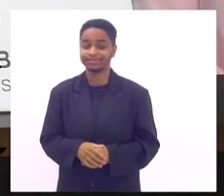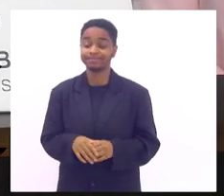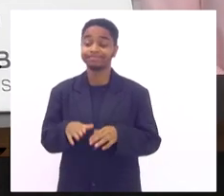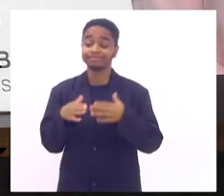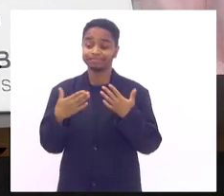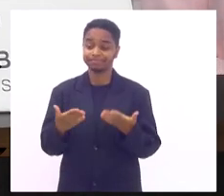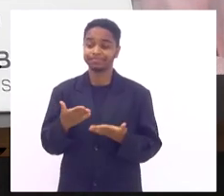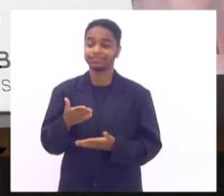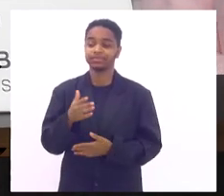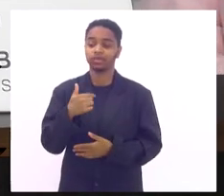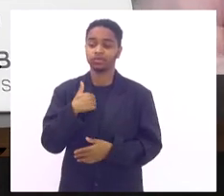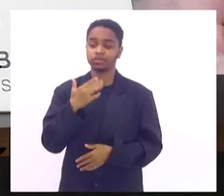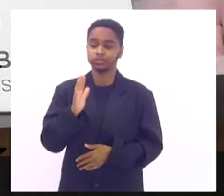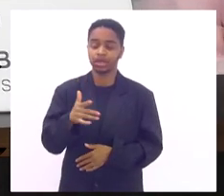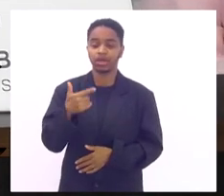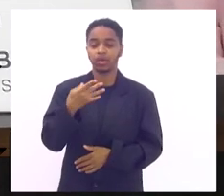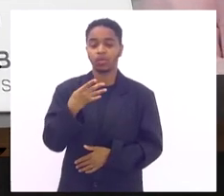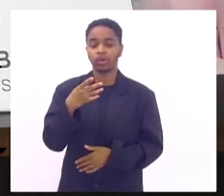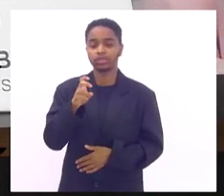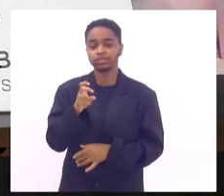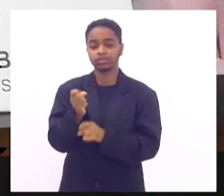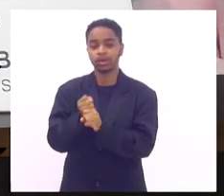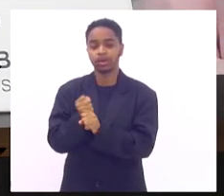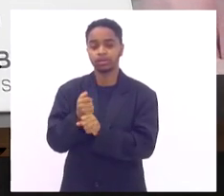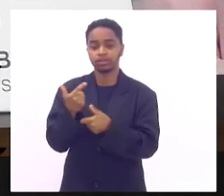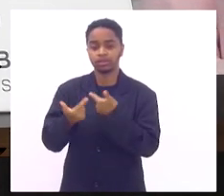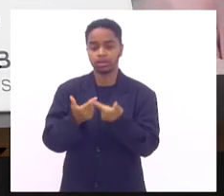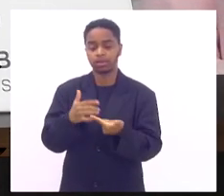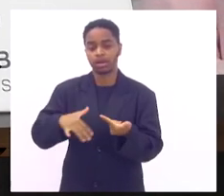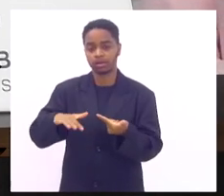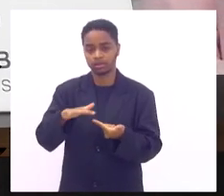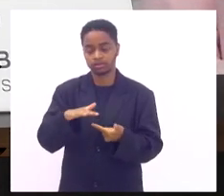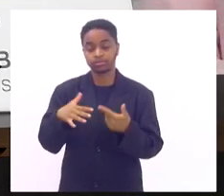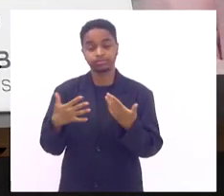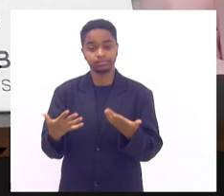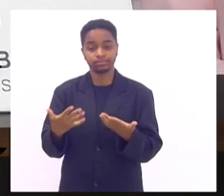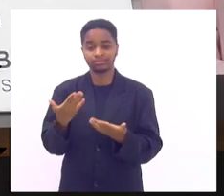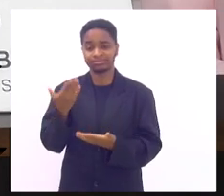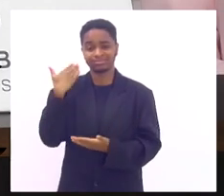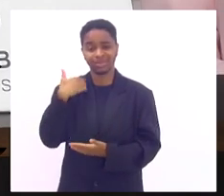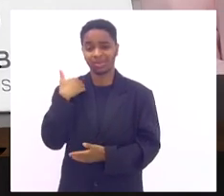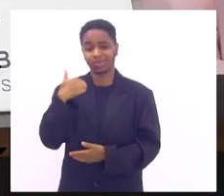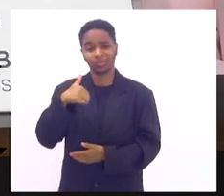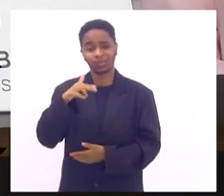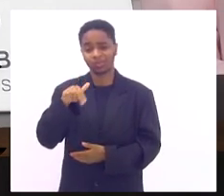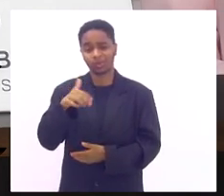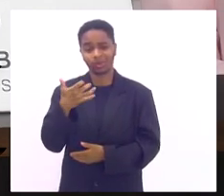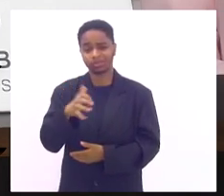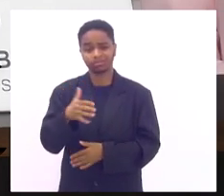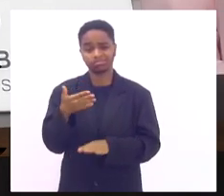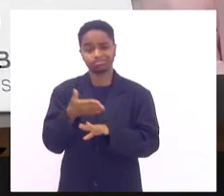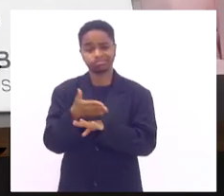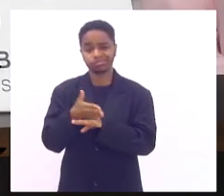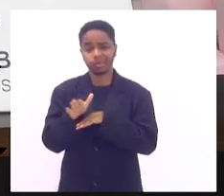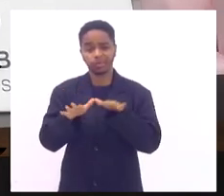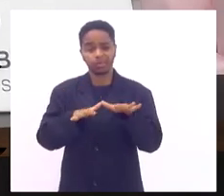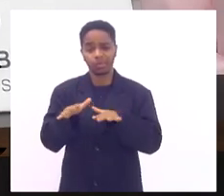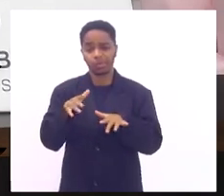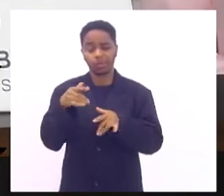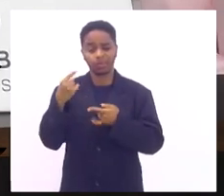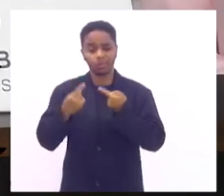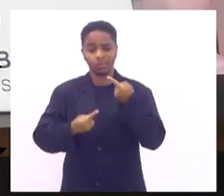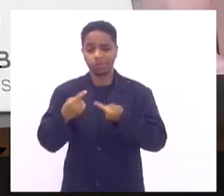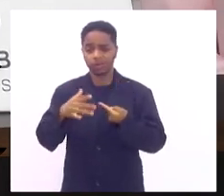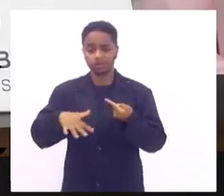eu tenho 45 anos de contabilidade e nunca quis participar de movimento político na